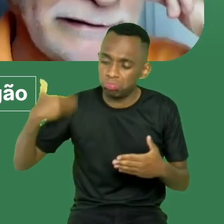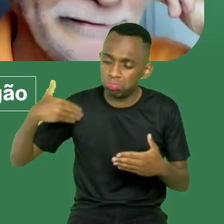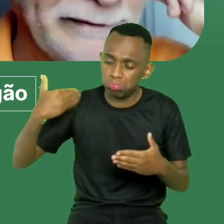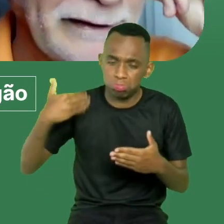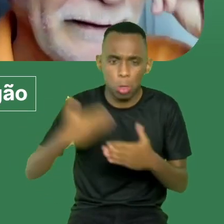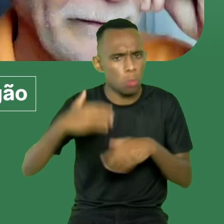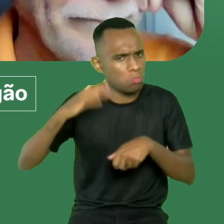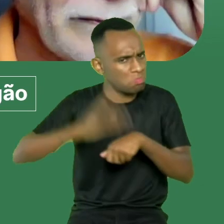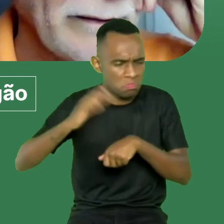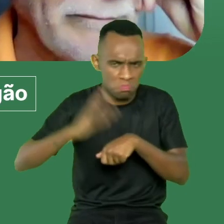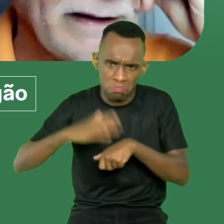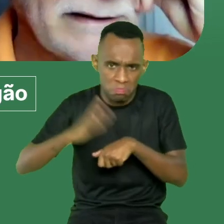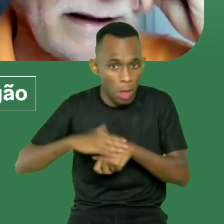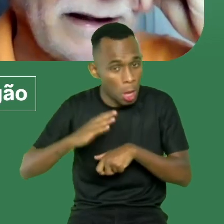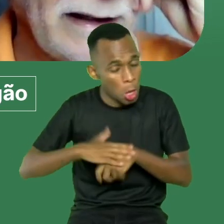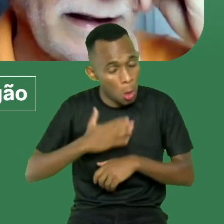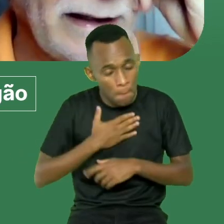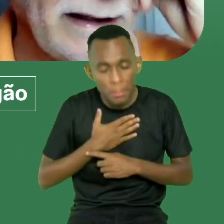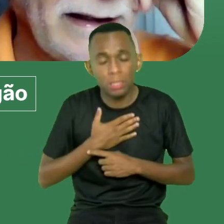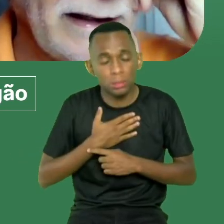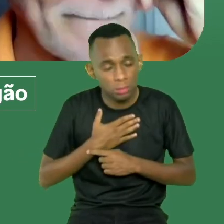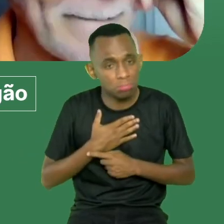autodidata, enfim. Mas